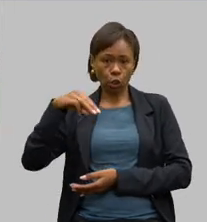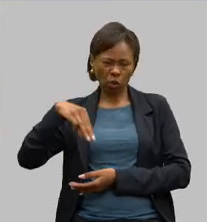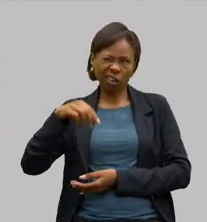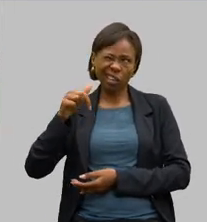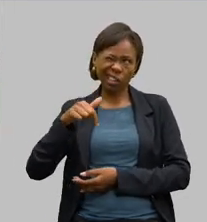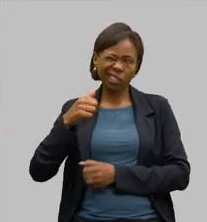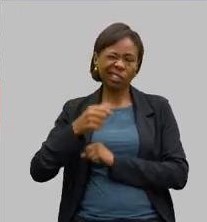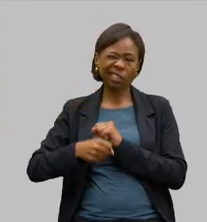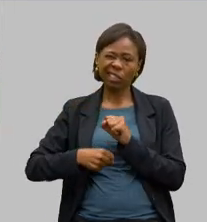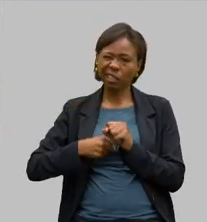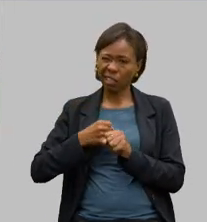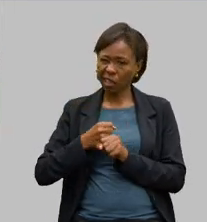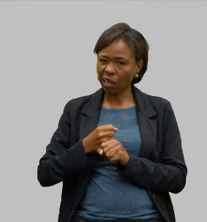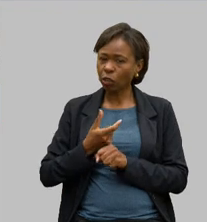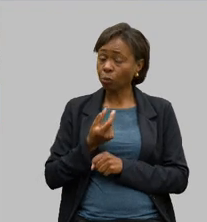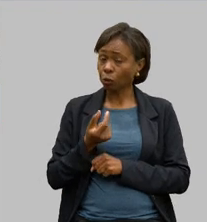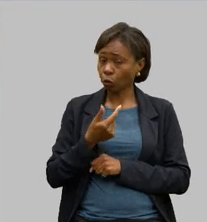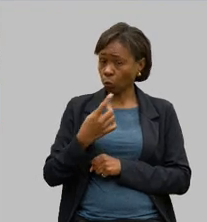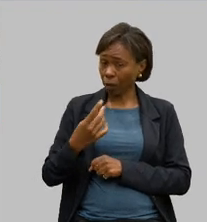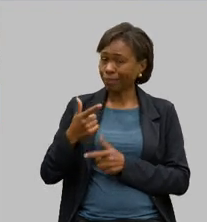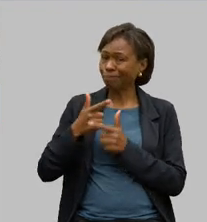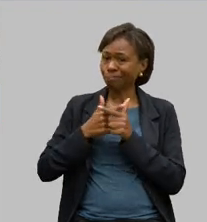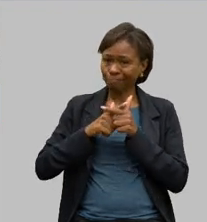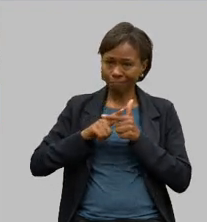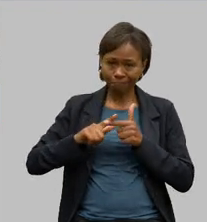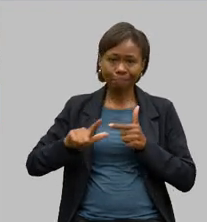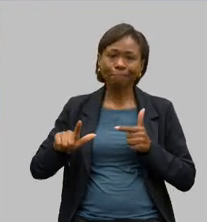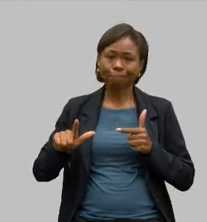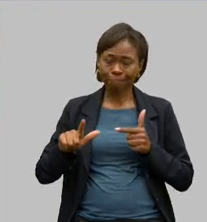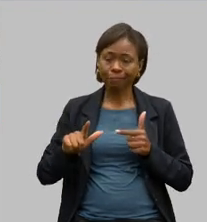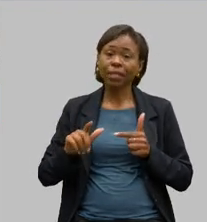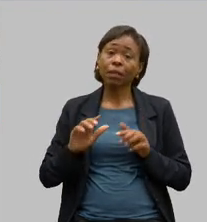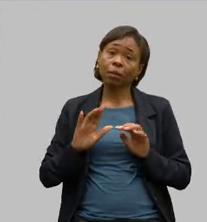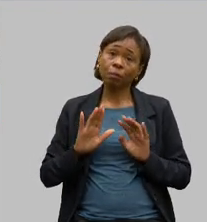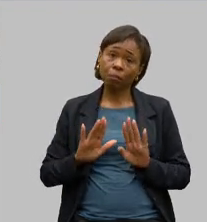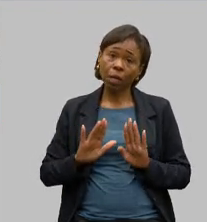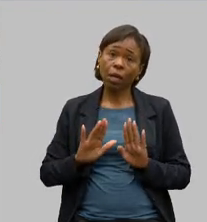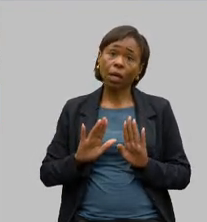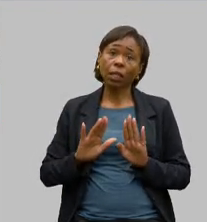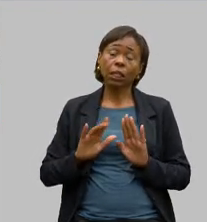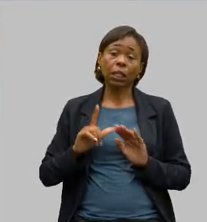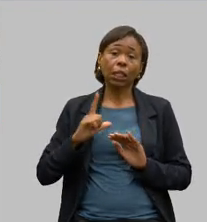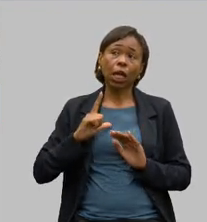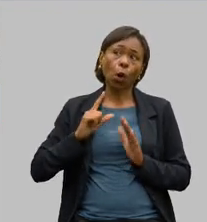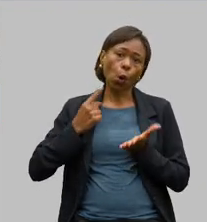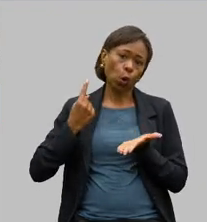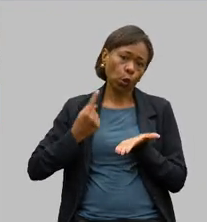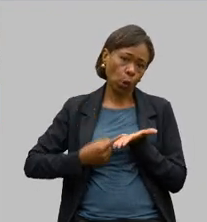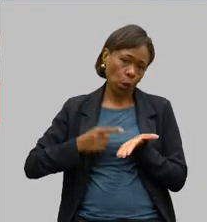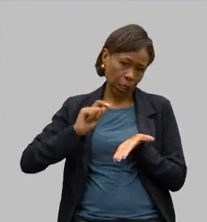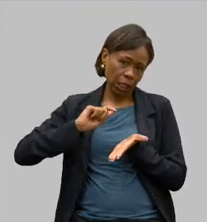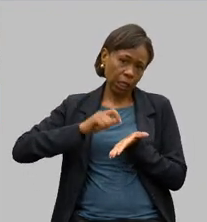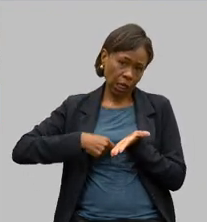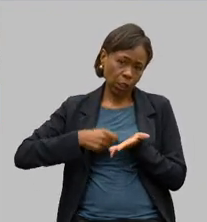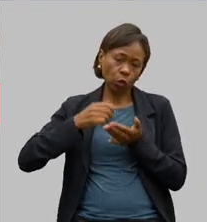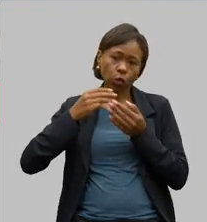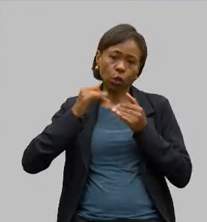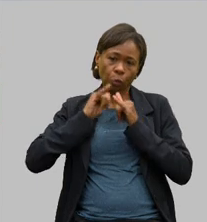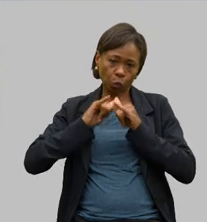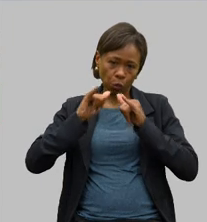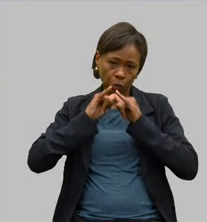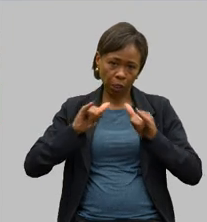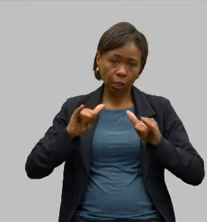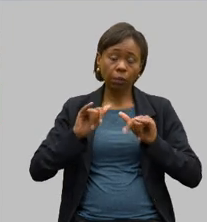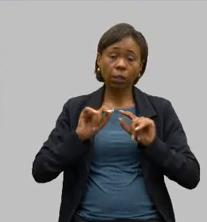eu falei isso com o secretário Bernardo ontem e que nós não temos contrato de Publicidade até agora mas aí no no noinho de